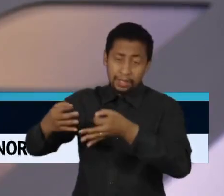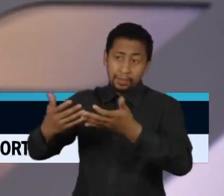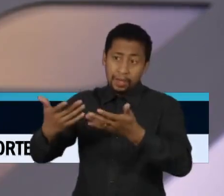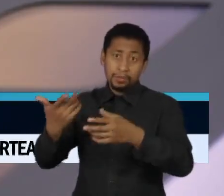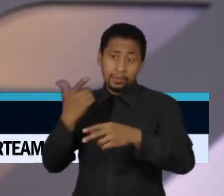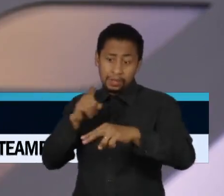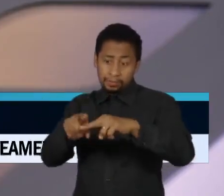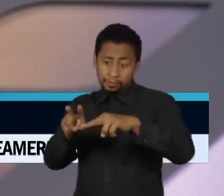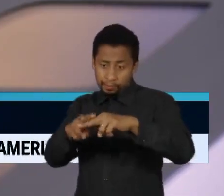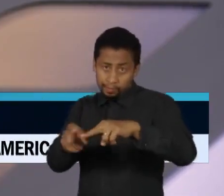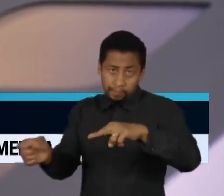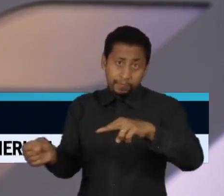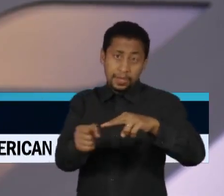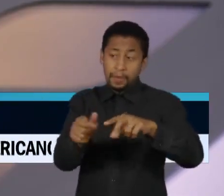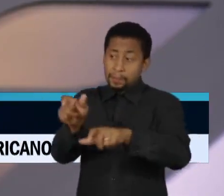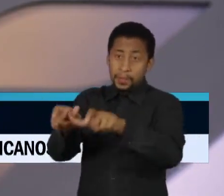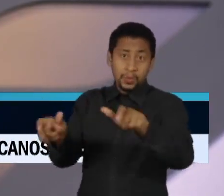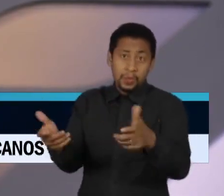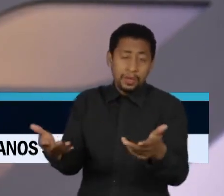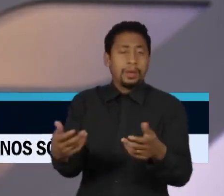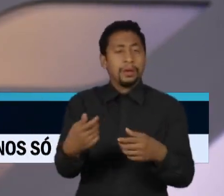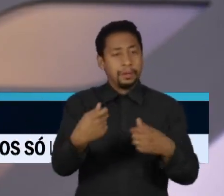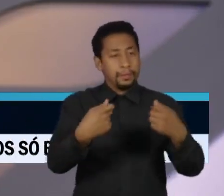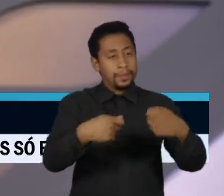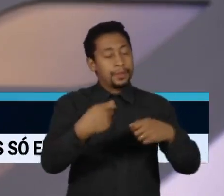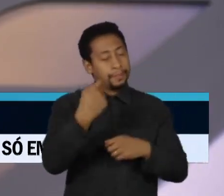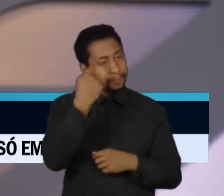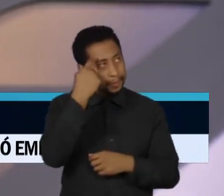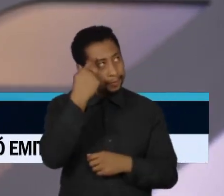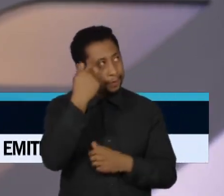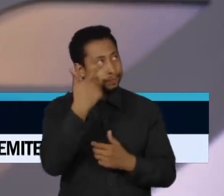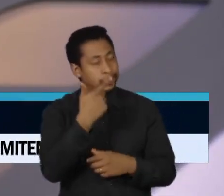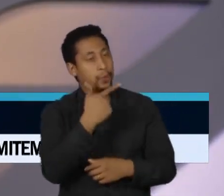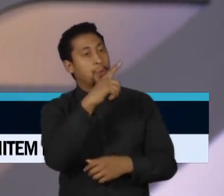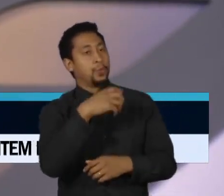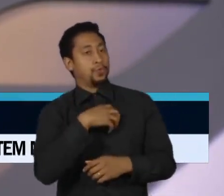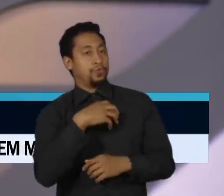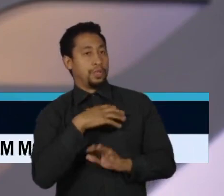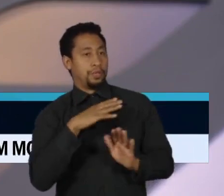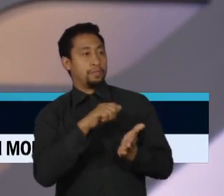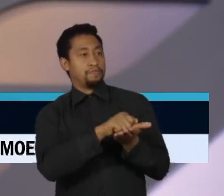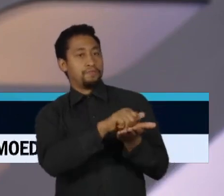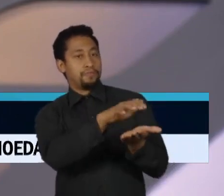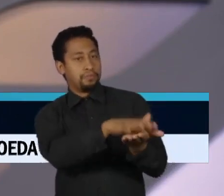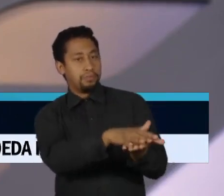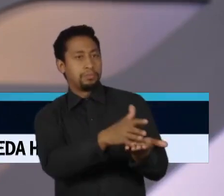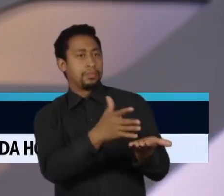pensar em outras penas que não seja a pena prisional. Não,